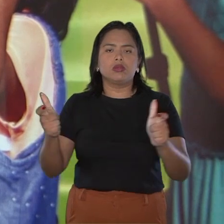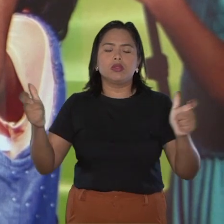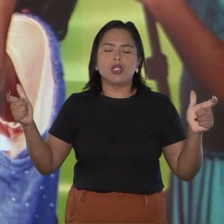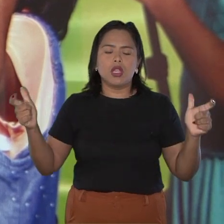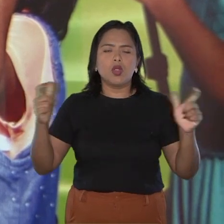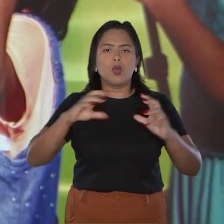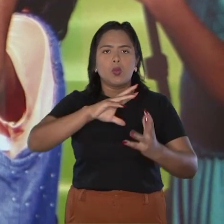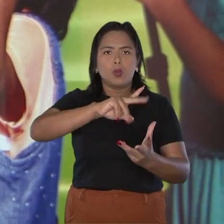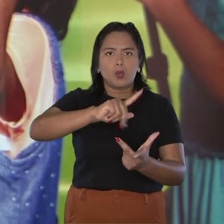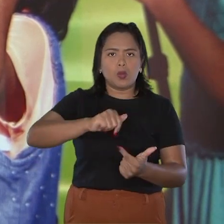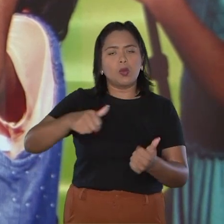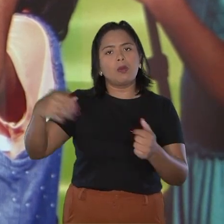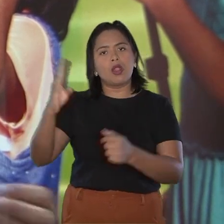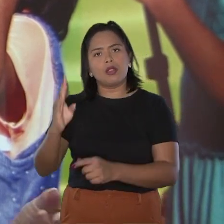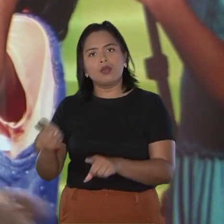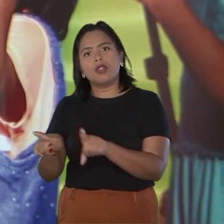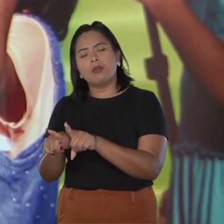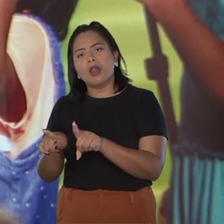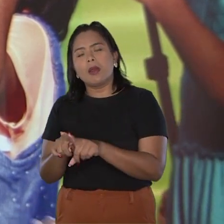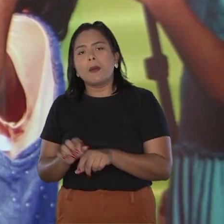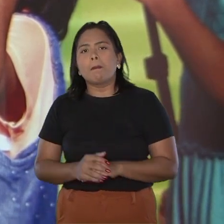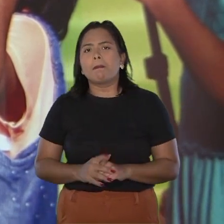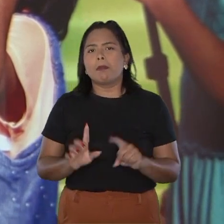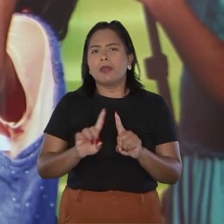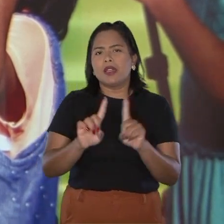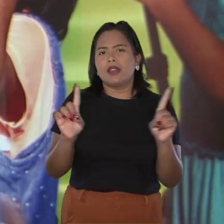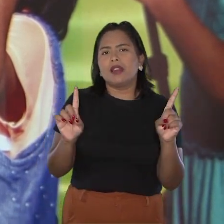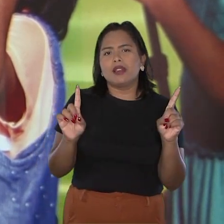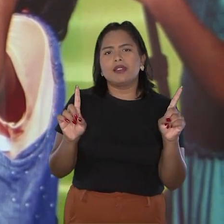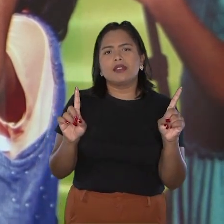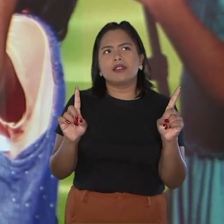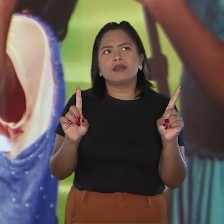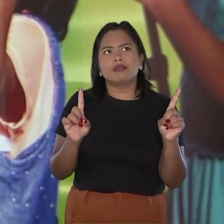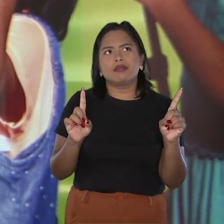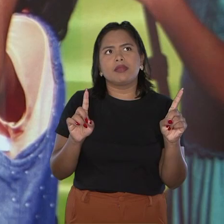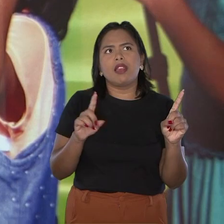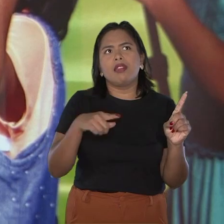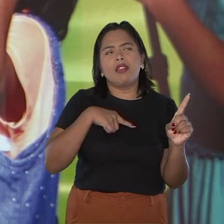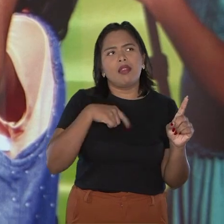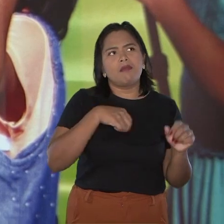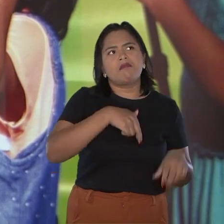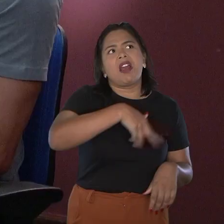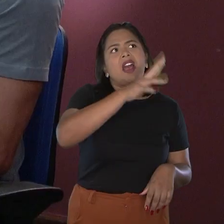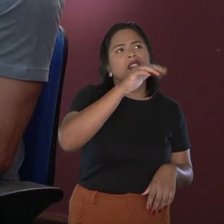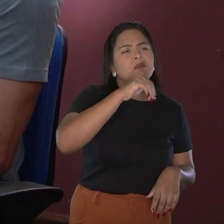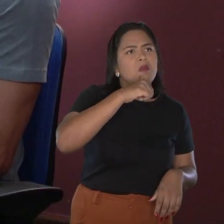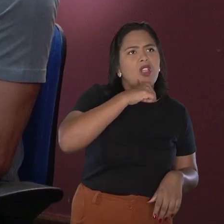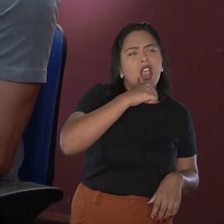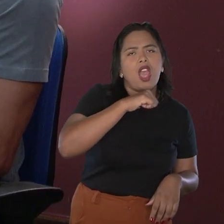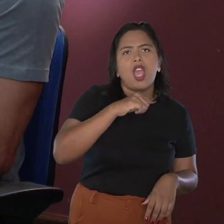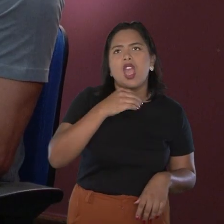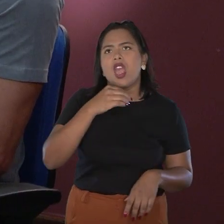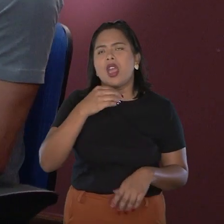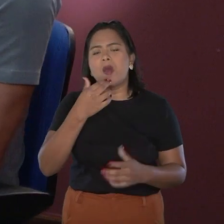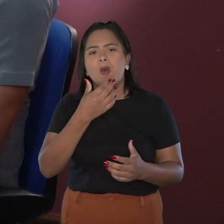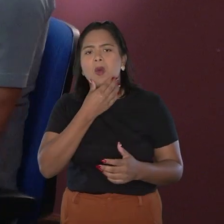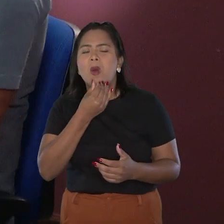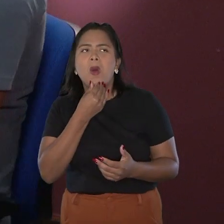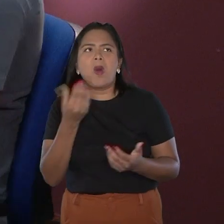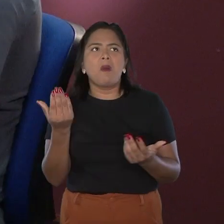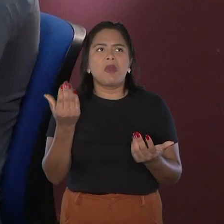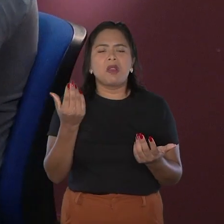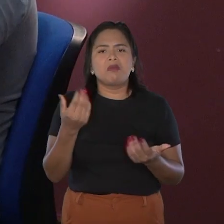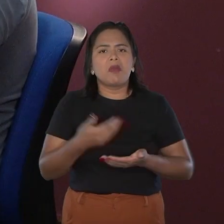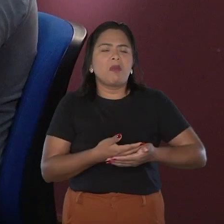aqui no Brasil não é diferente tem uma incidência maior entre gêneros dos bebês isso temos até agora